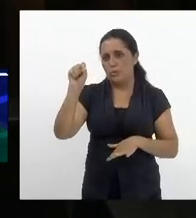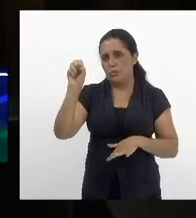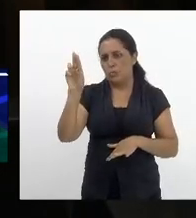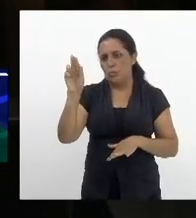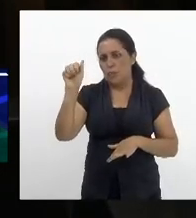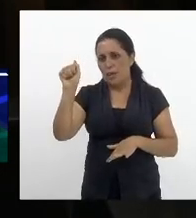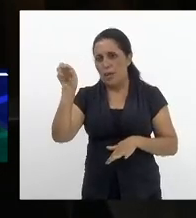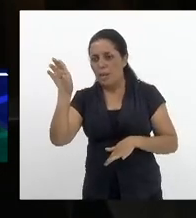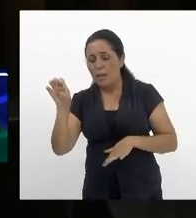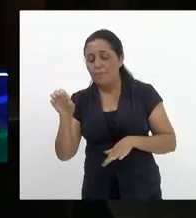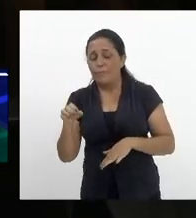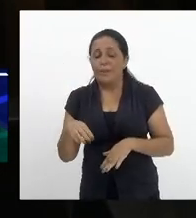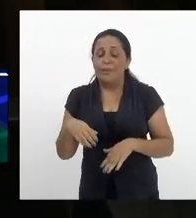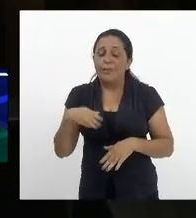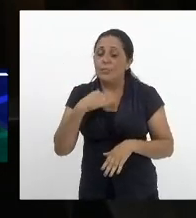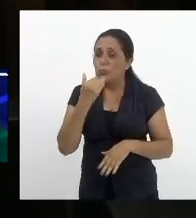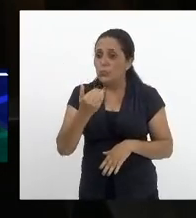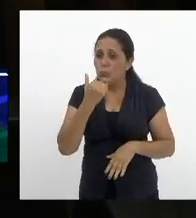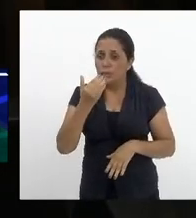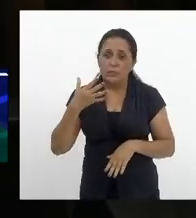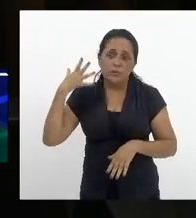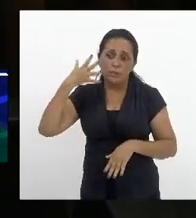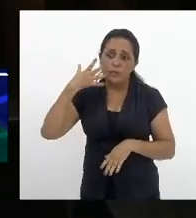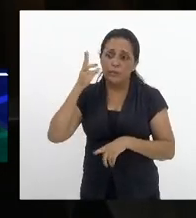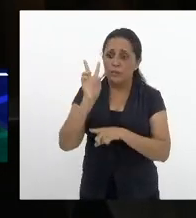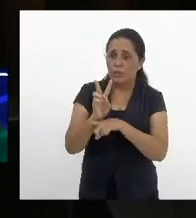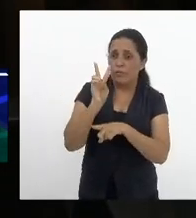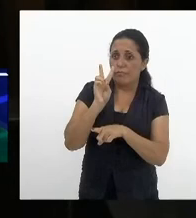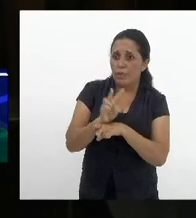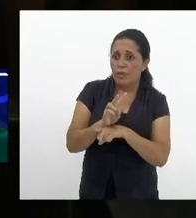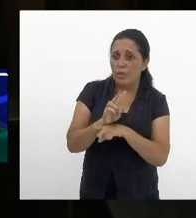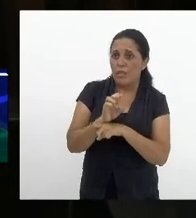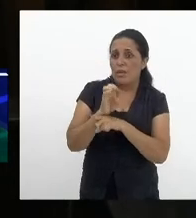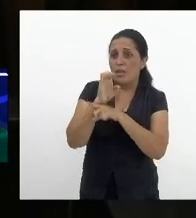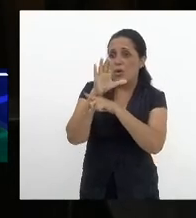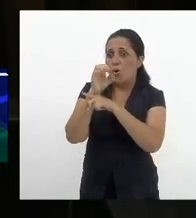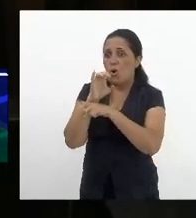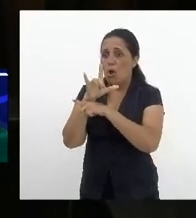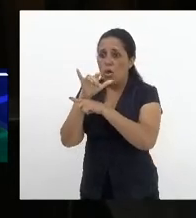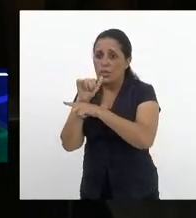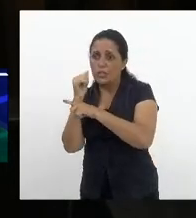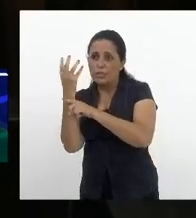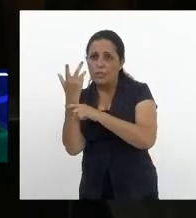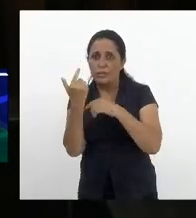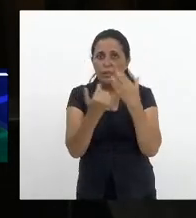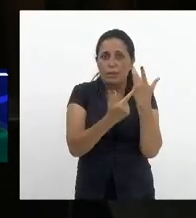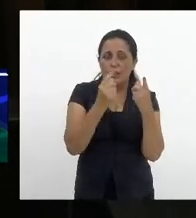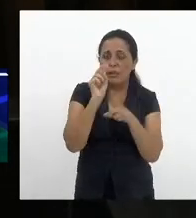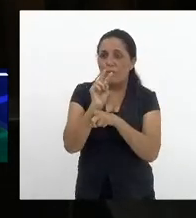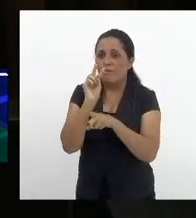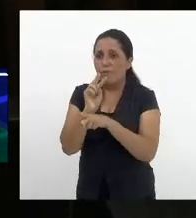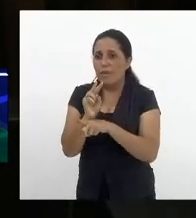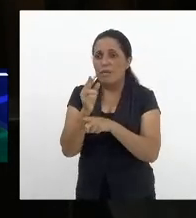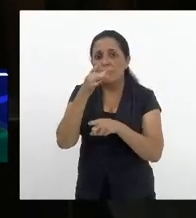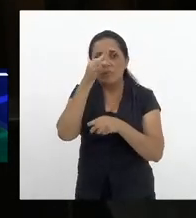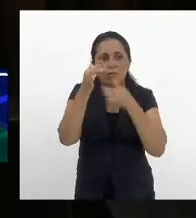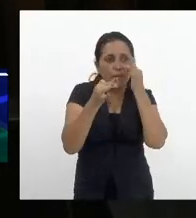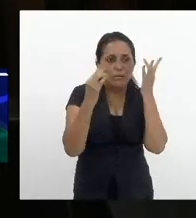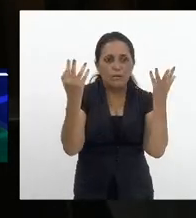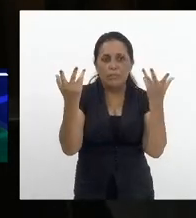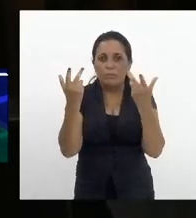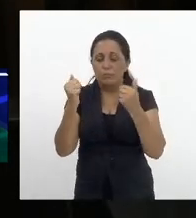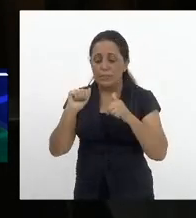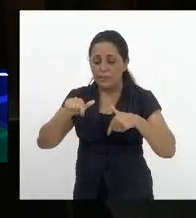fazer discurso em defesa da ecologia, em defesa do meio ambiente, se a gente não partir para